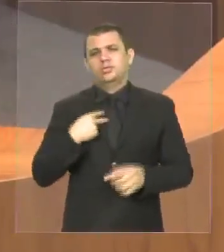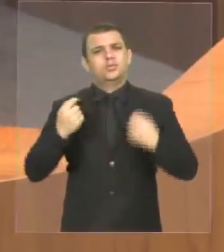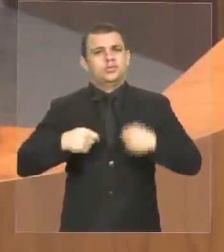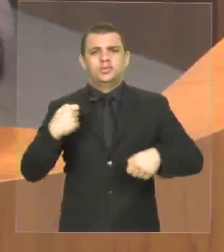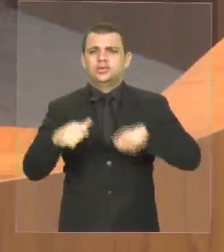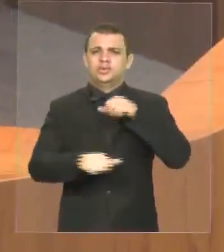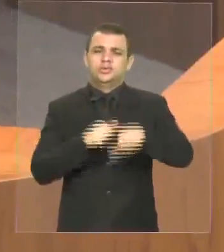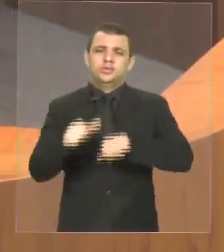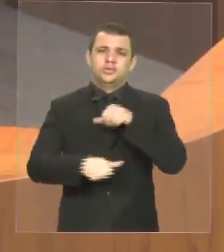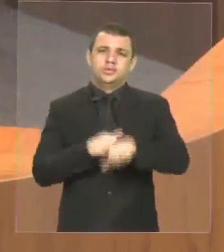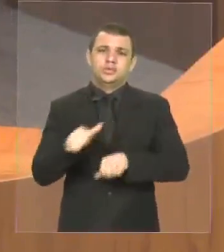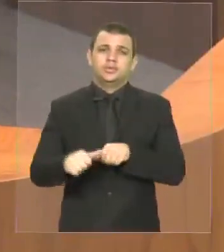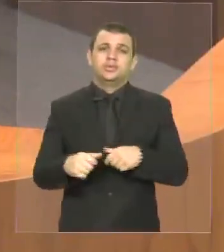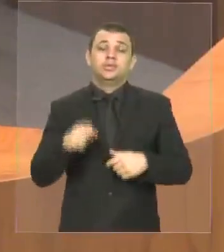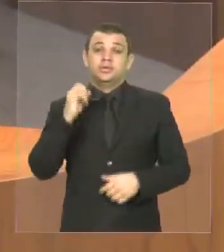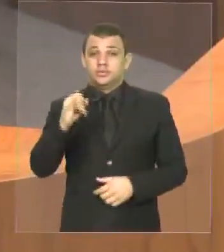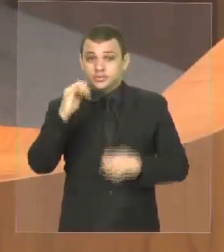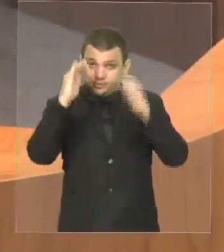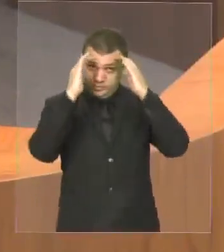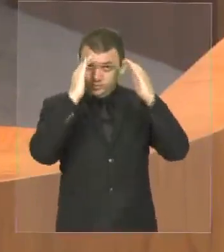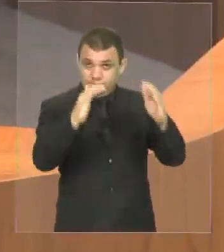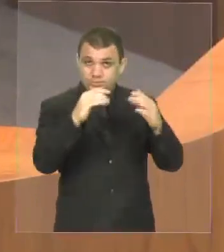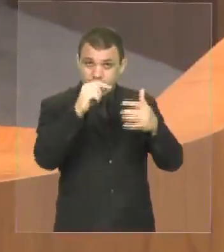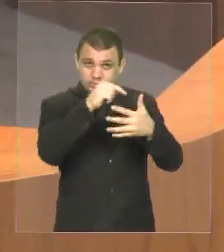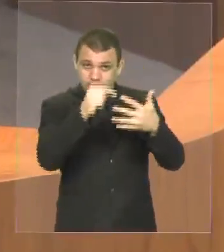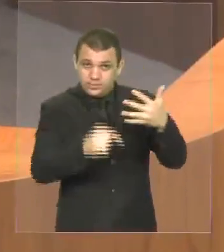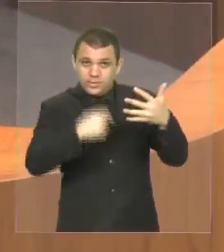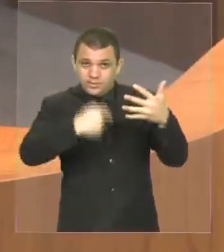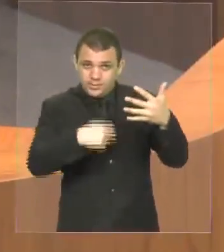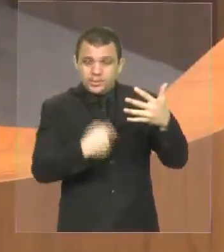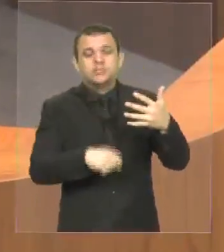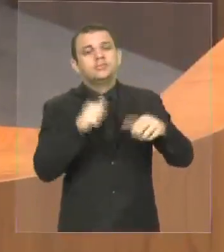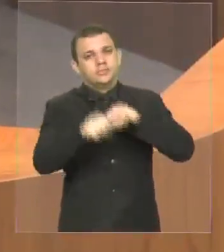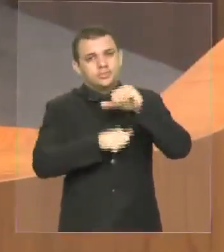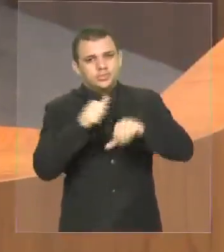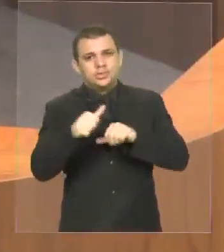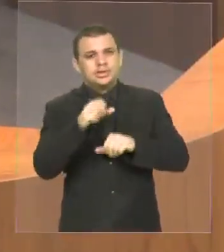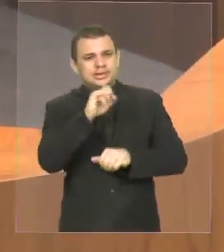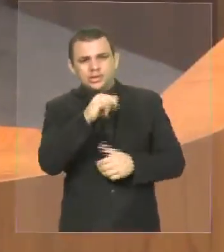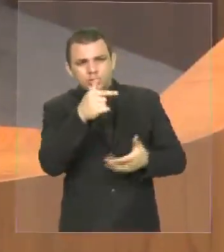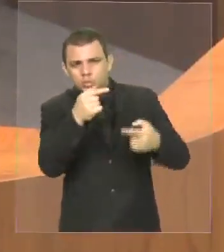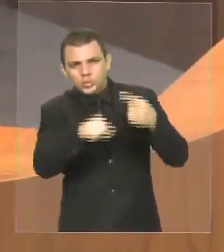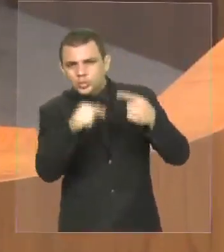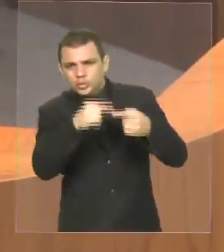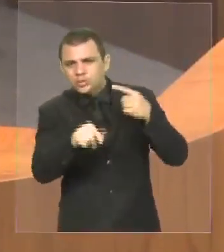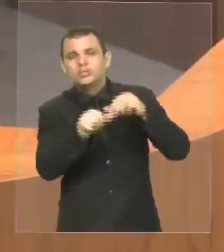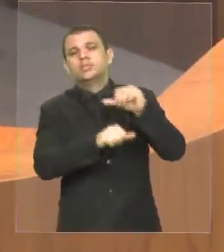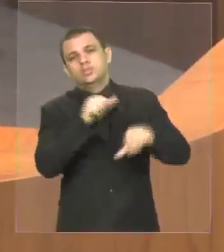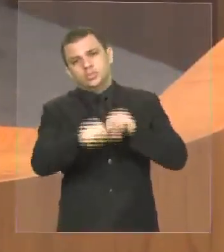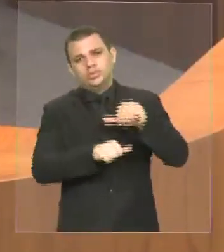Agora tem que ficar alguém que represente o país e que represente realmente aquele poder que exerce. É só isso, senhor presidente.